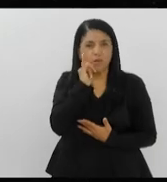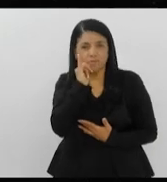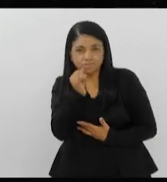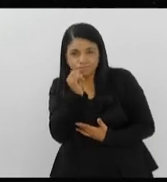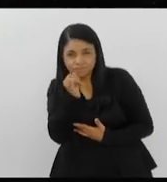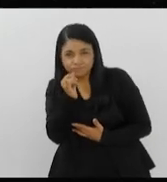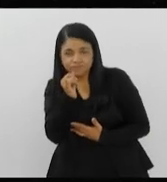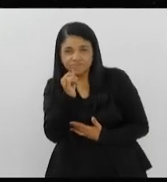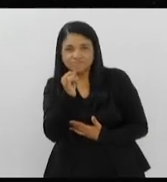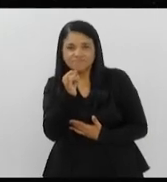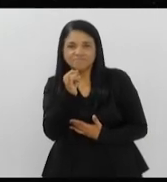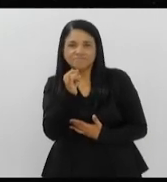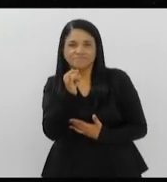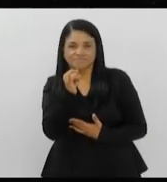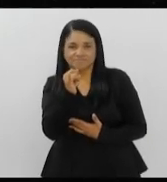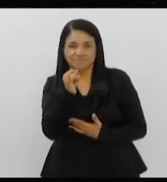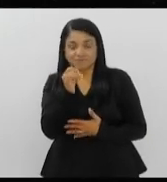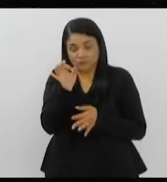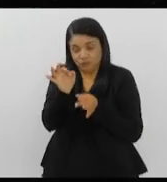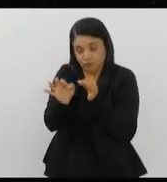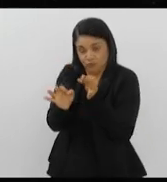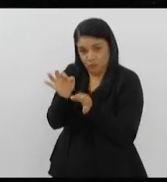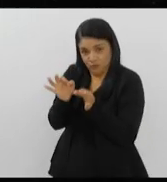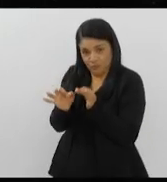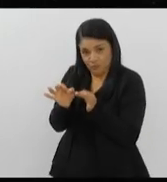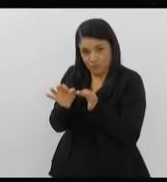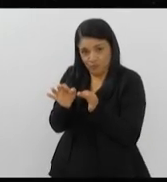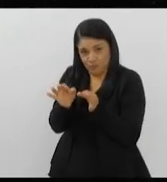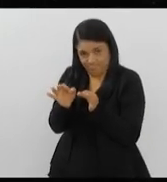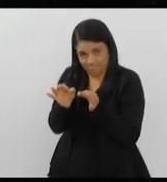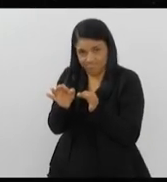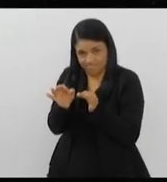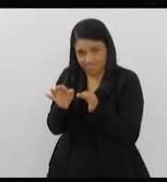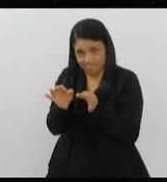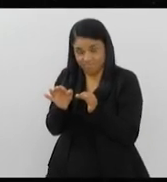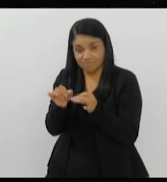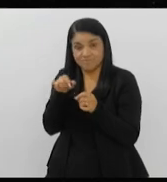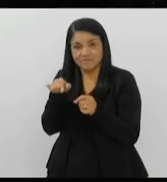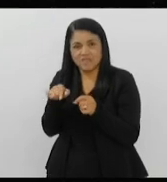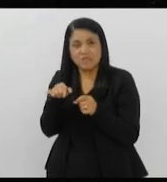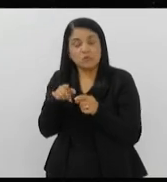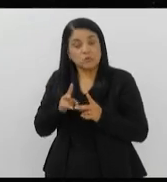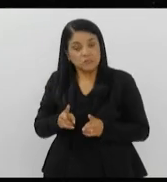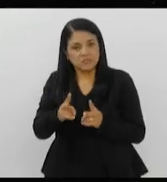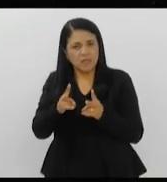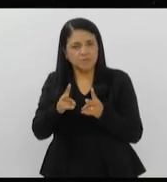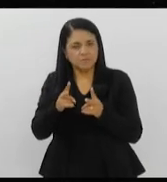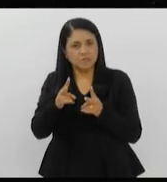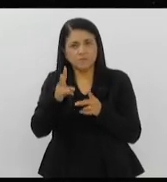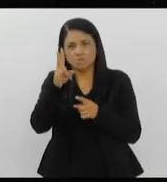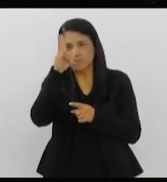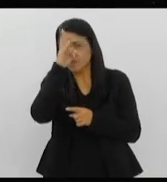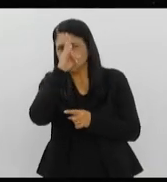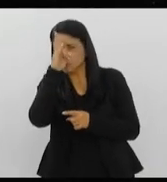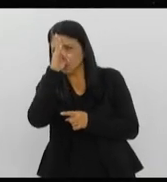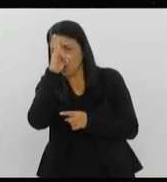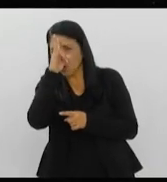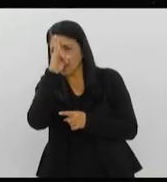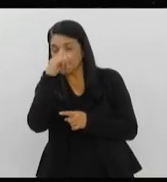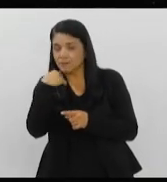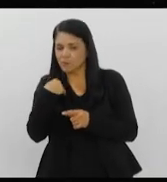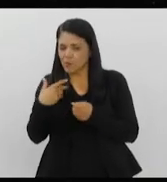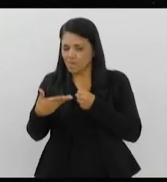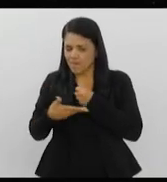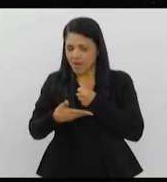quando eu sustento perante os juízes perante o tribunal Eu sempre tenho um cenário um quadro fático em que eu me